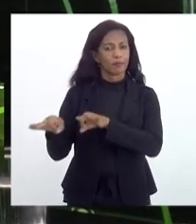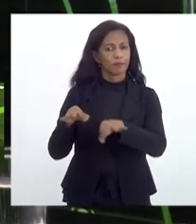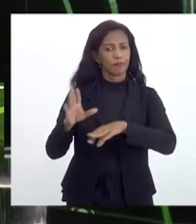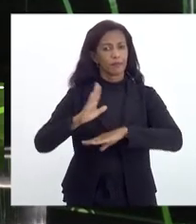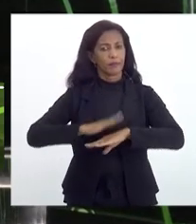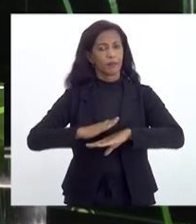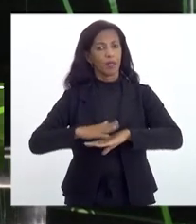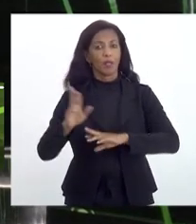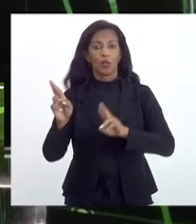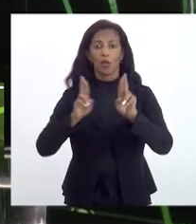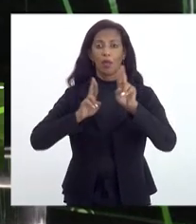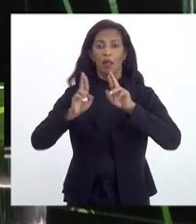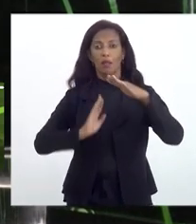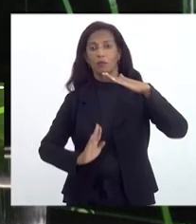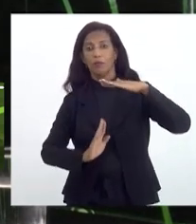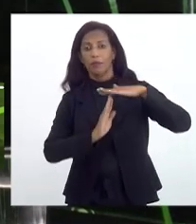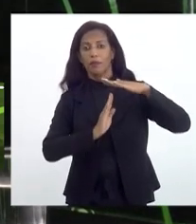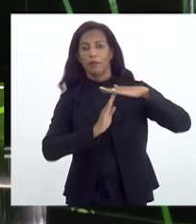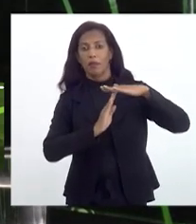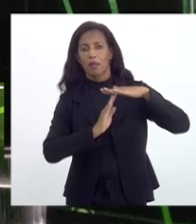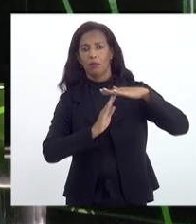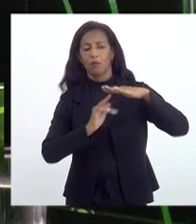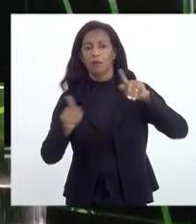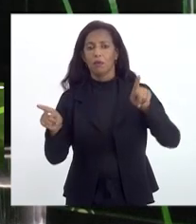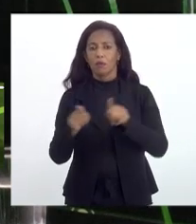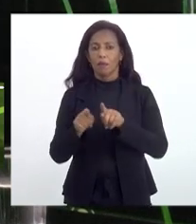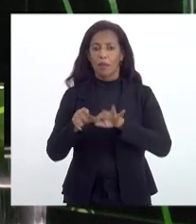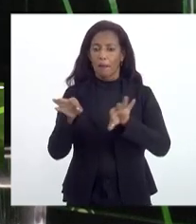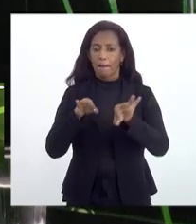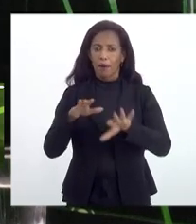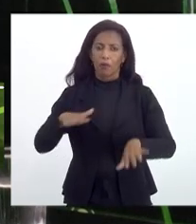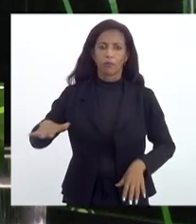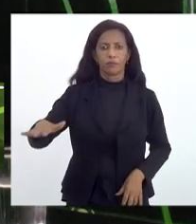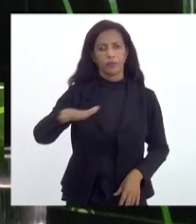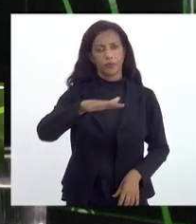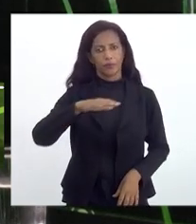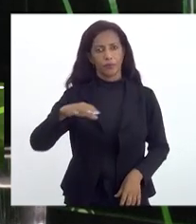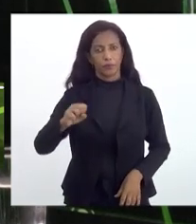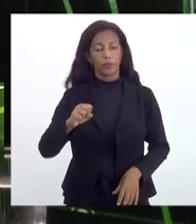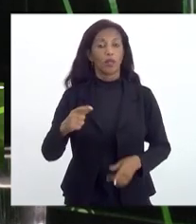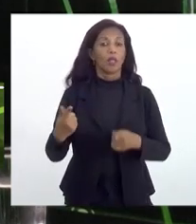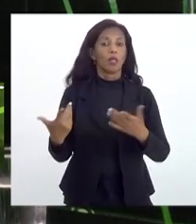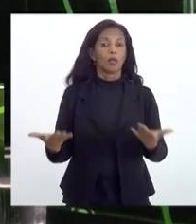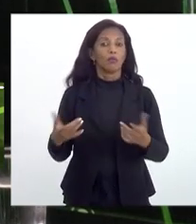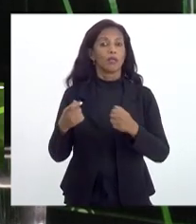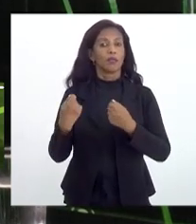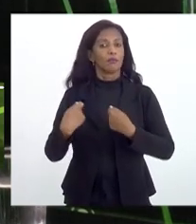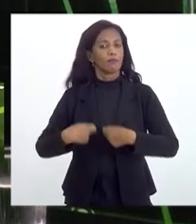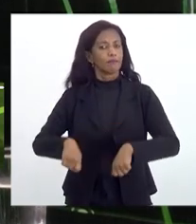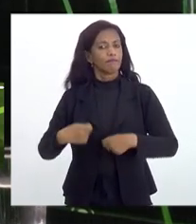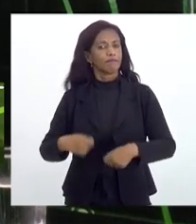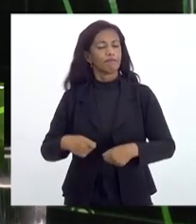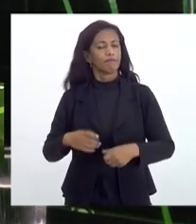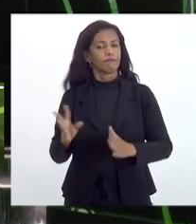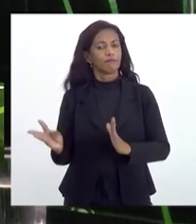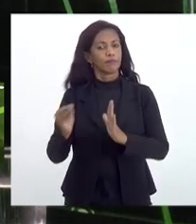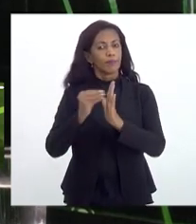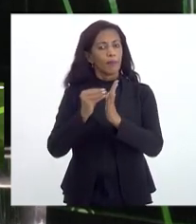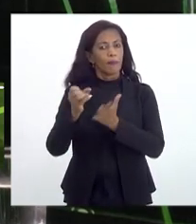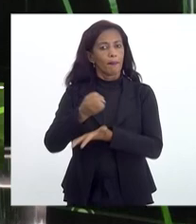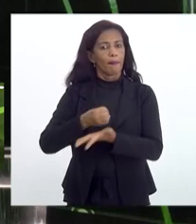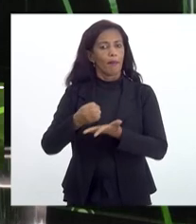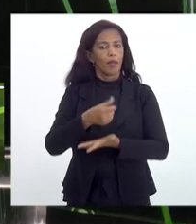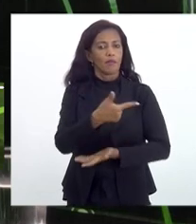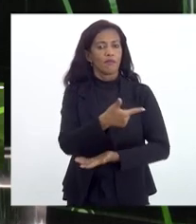não é só com relação ao teto, é com relação ao plano como um todo. Nós teríamos que refazer e colocarmos como base